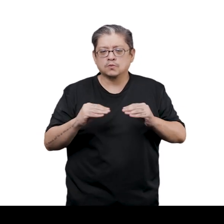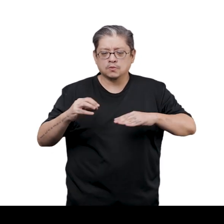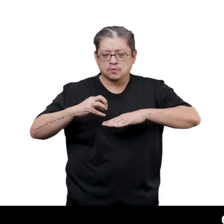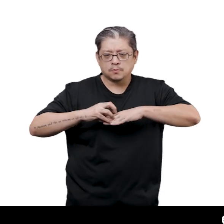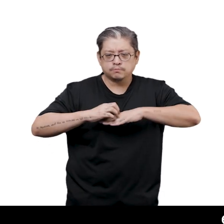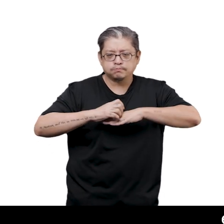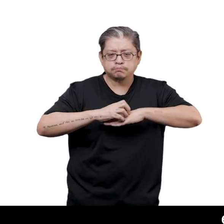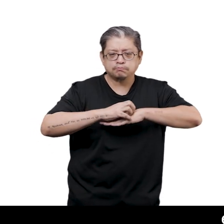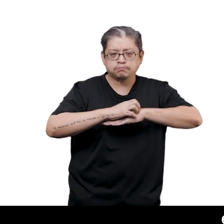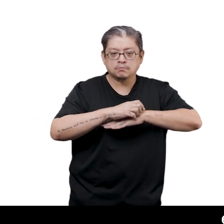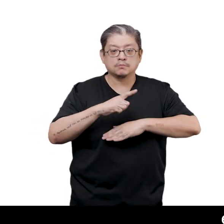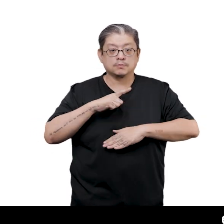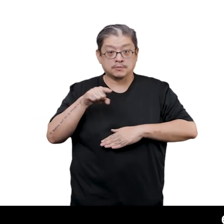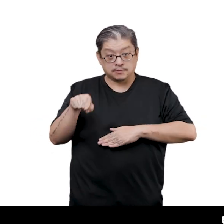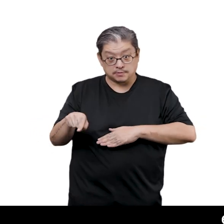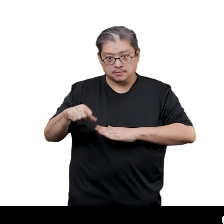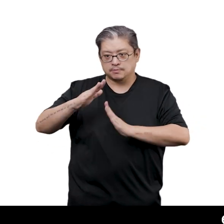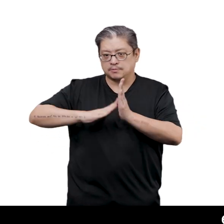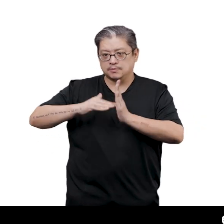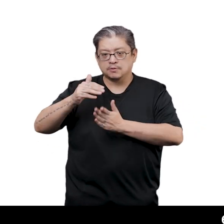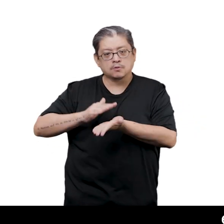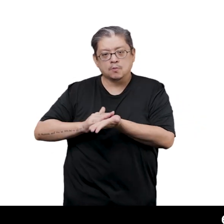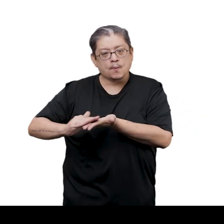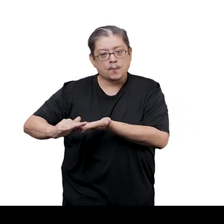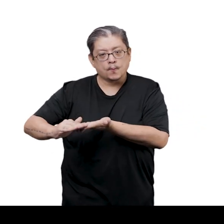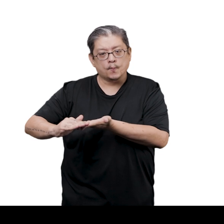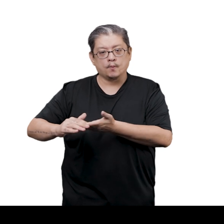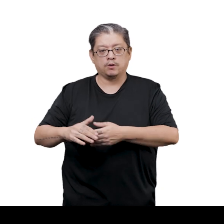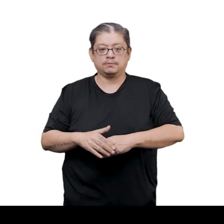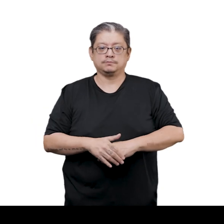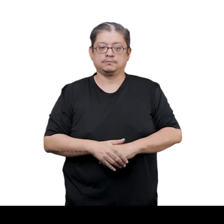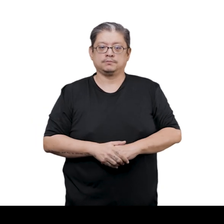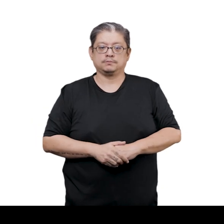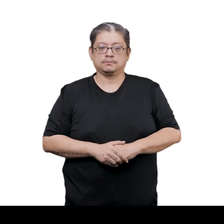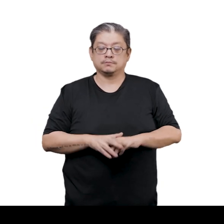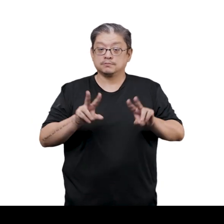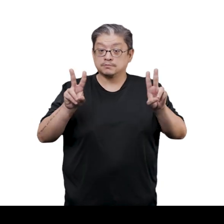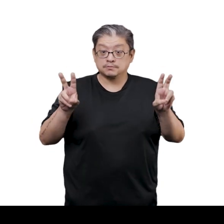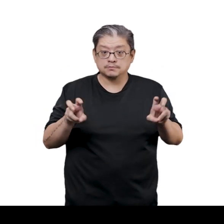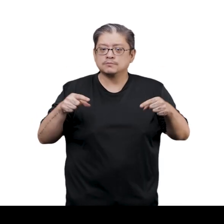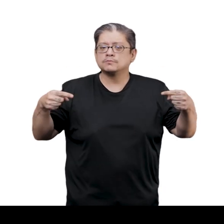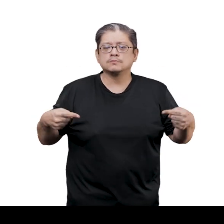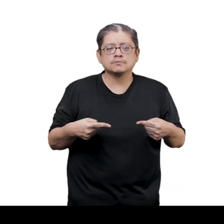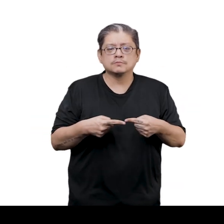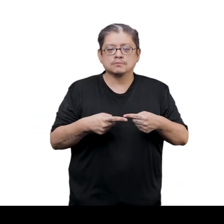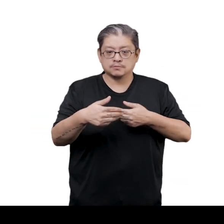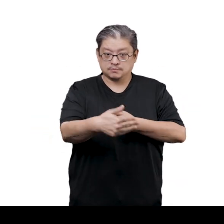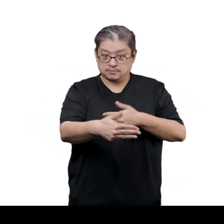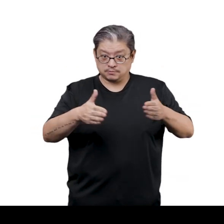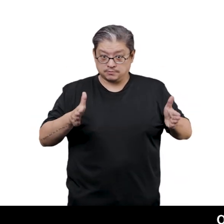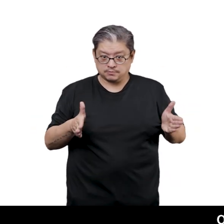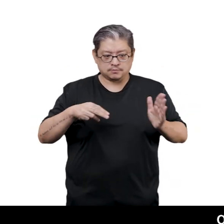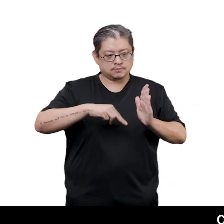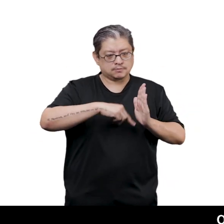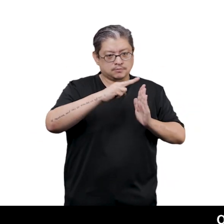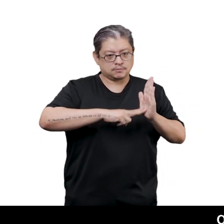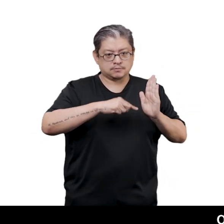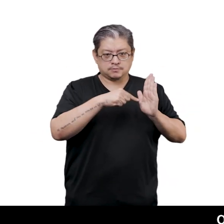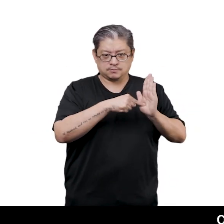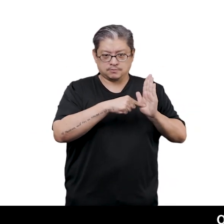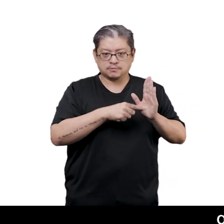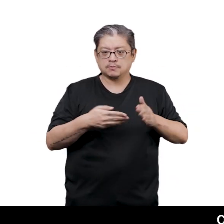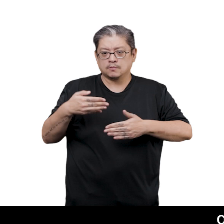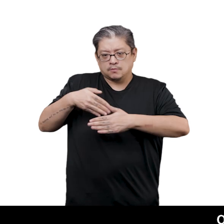porosa e as pintadas com tinta acrílica são lisas. O título refere-se às caixas de pinturas que guardam